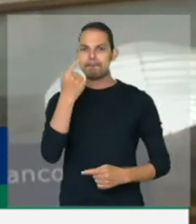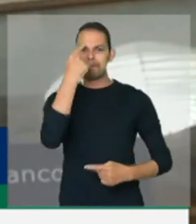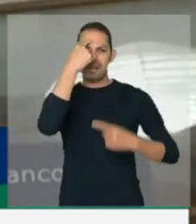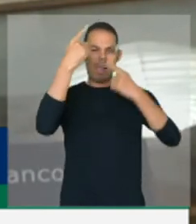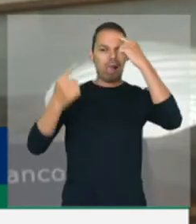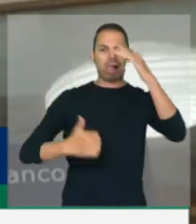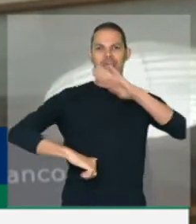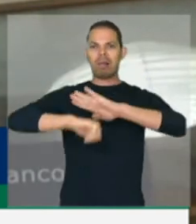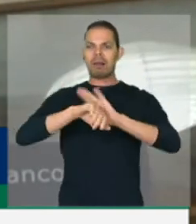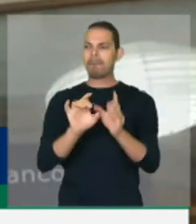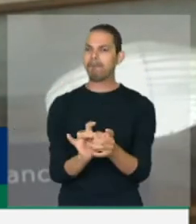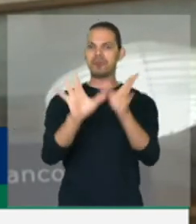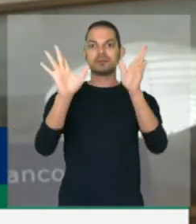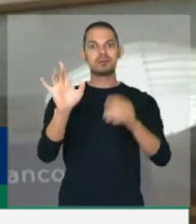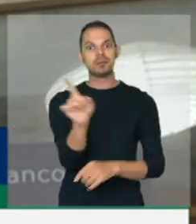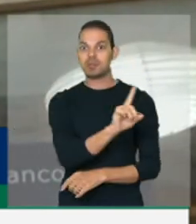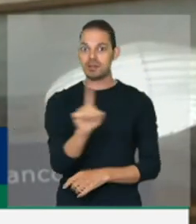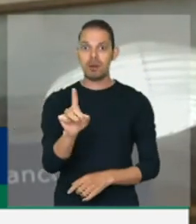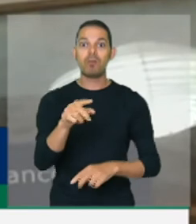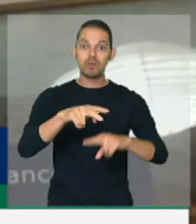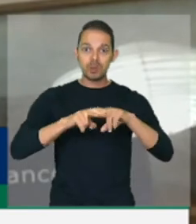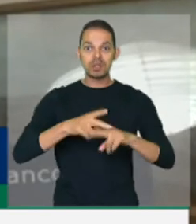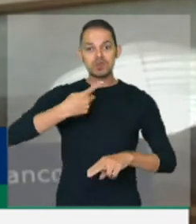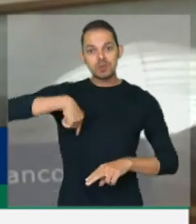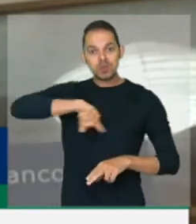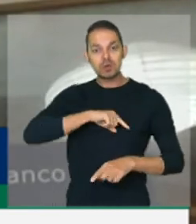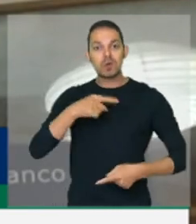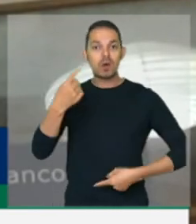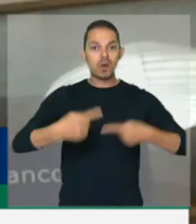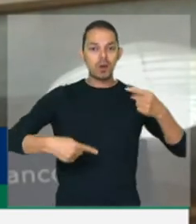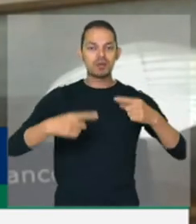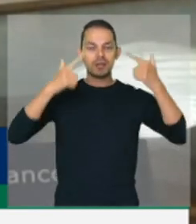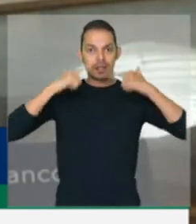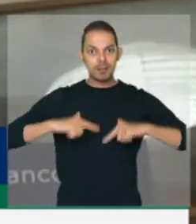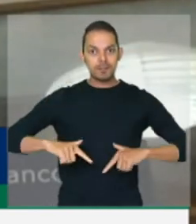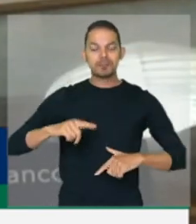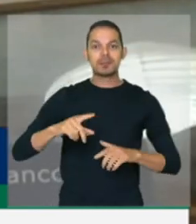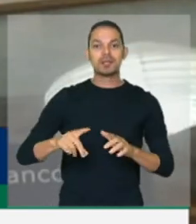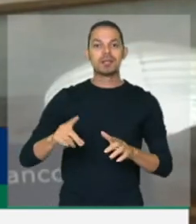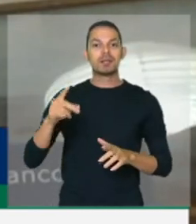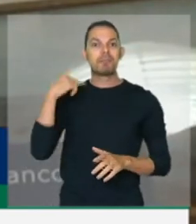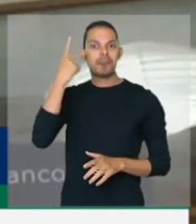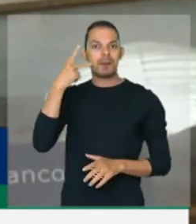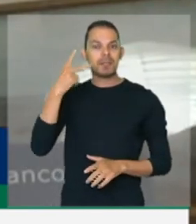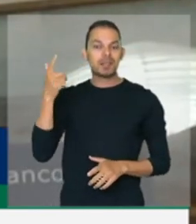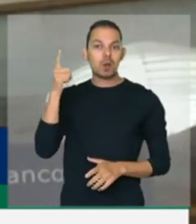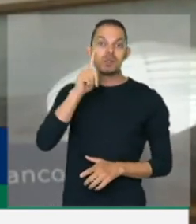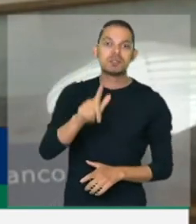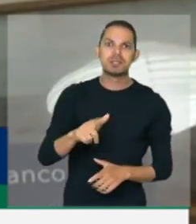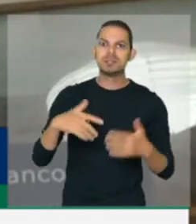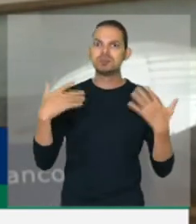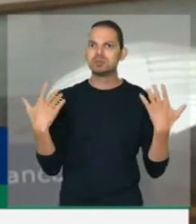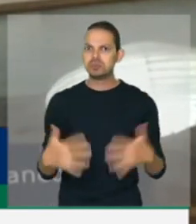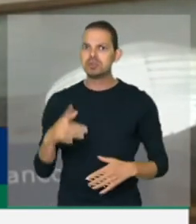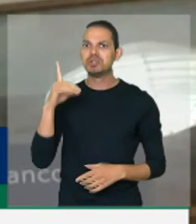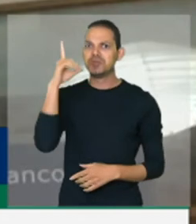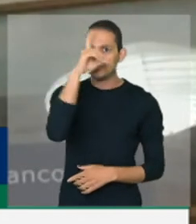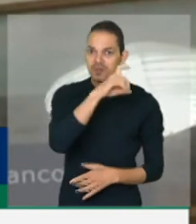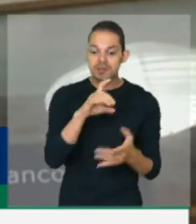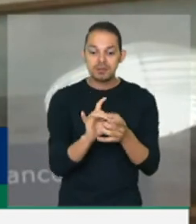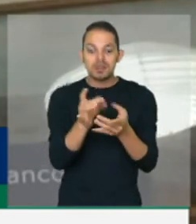É este o debate que a gente está fazendo aqui. A imunidade parlamentar custou caro, porque a democracia custou caro. Nós